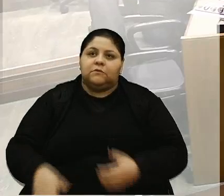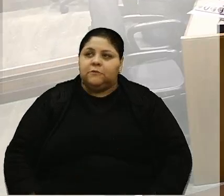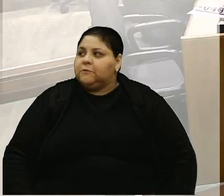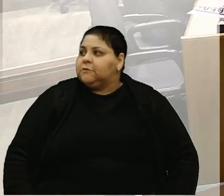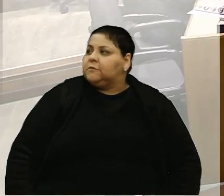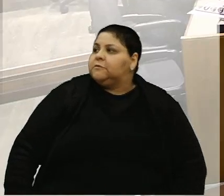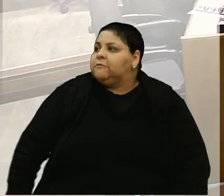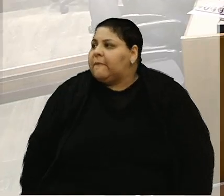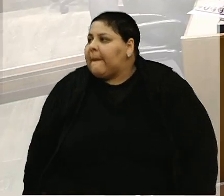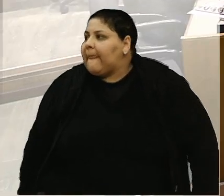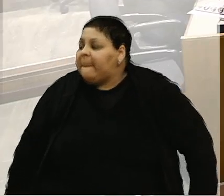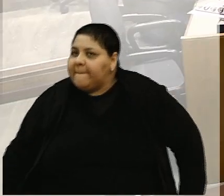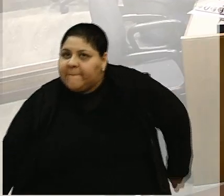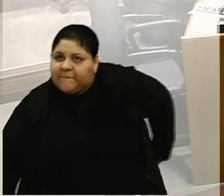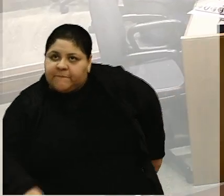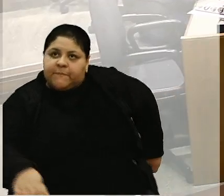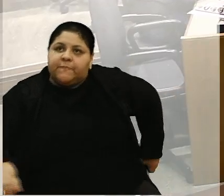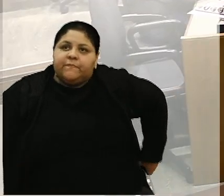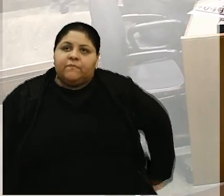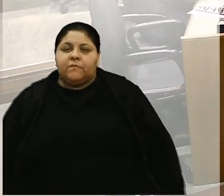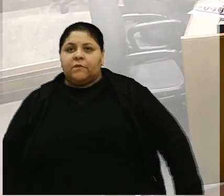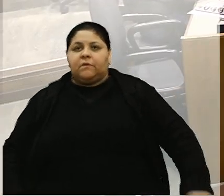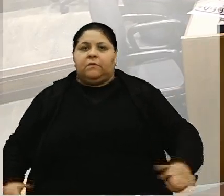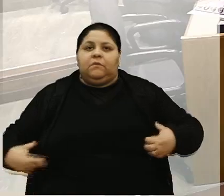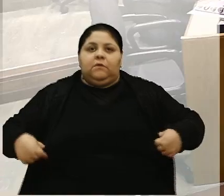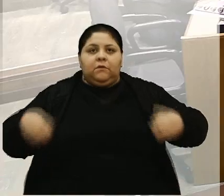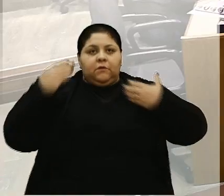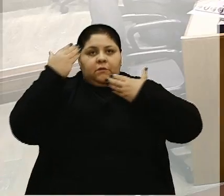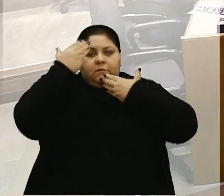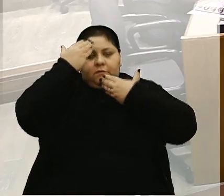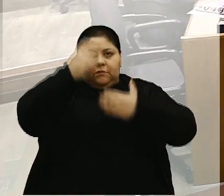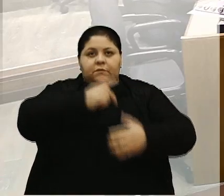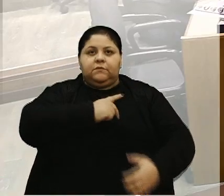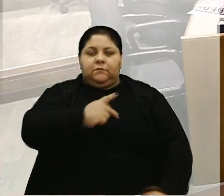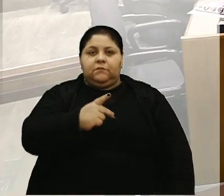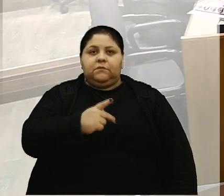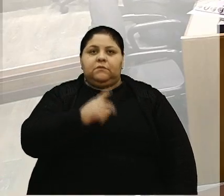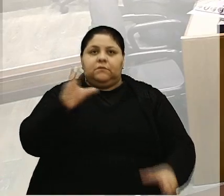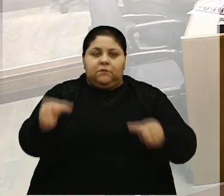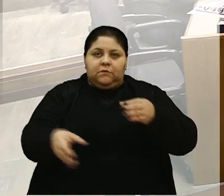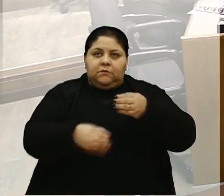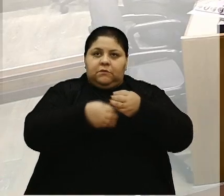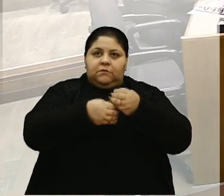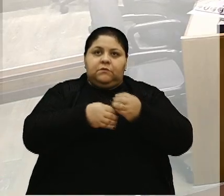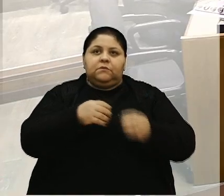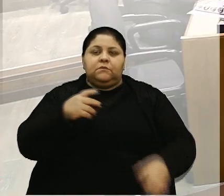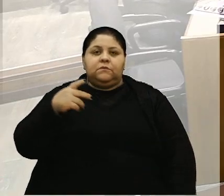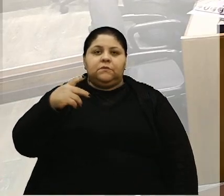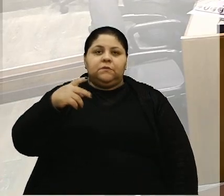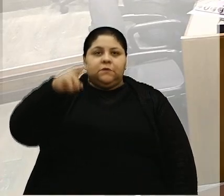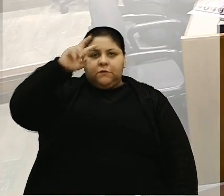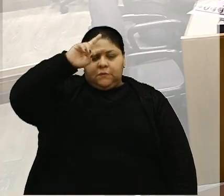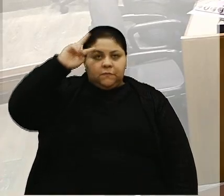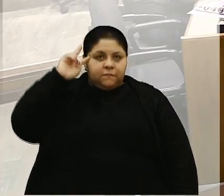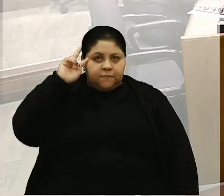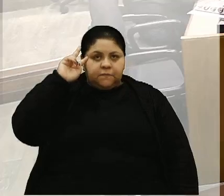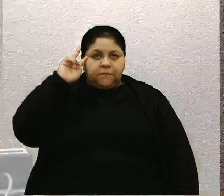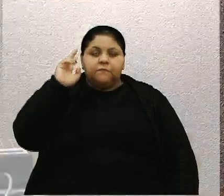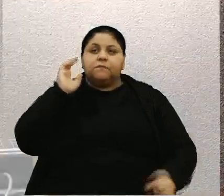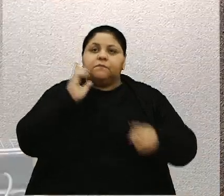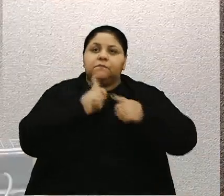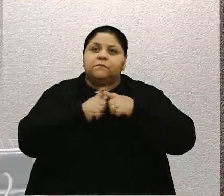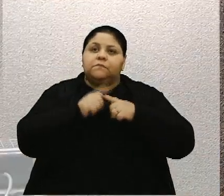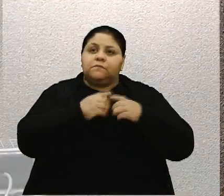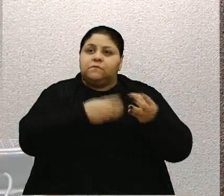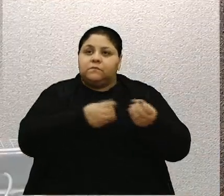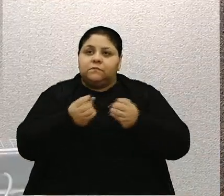Obrigado, presidente. Não, e faço coro à fala do vereador Velocino Ex, porque muitos